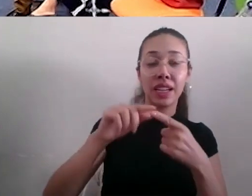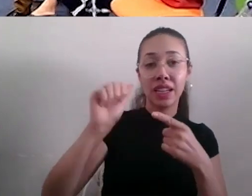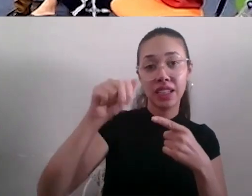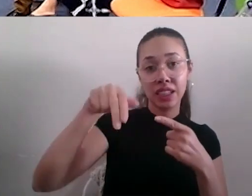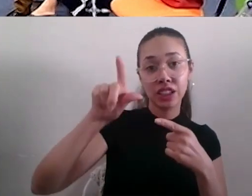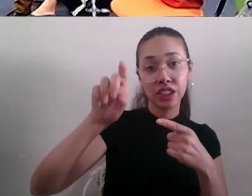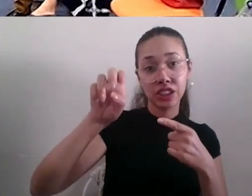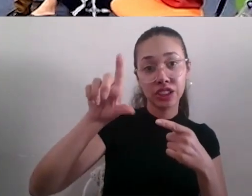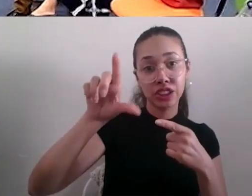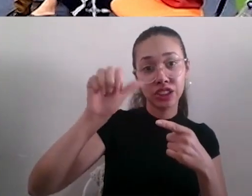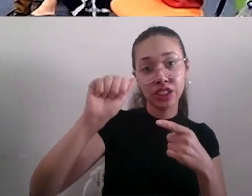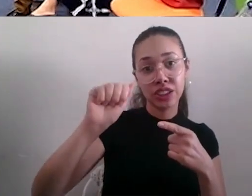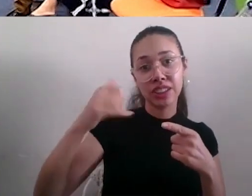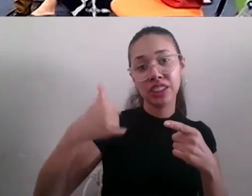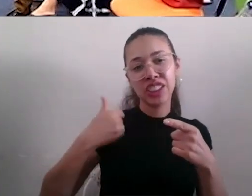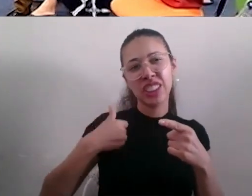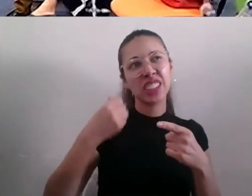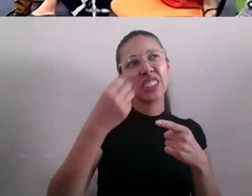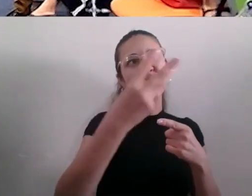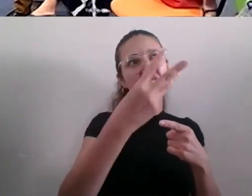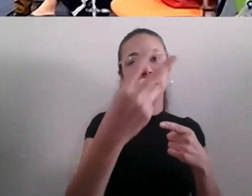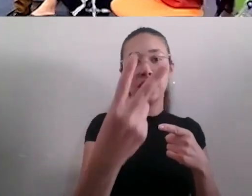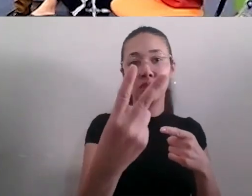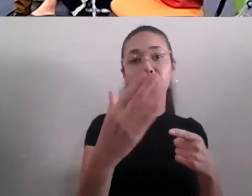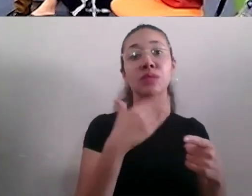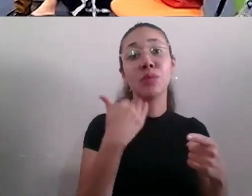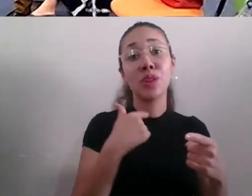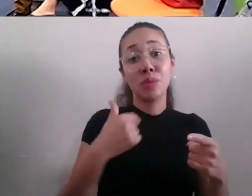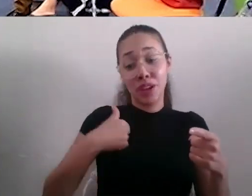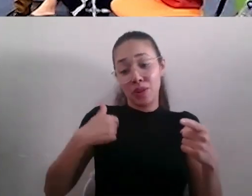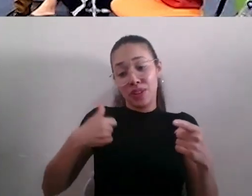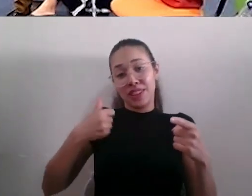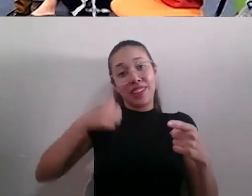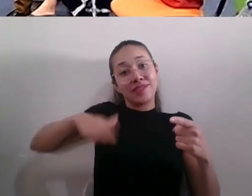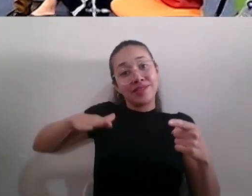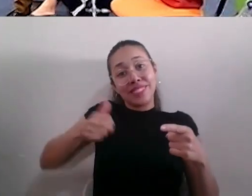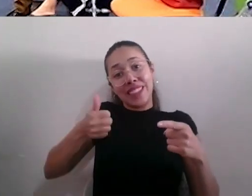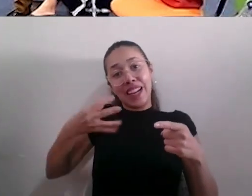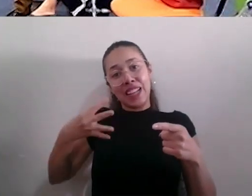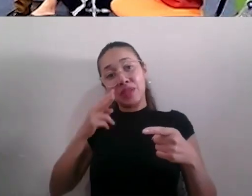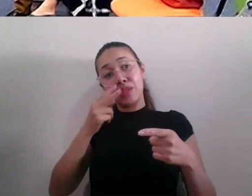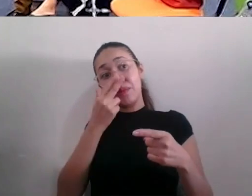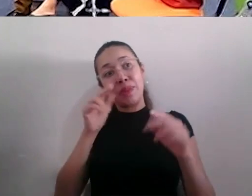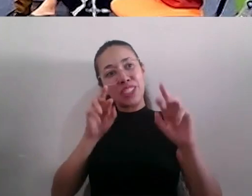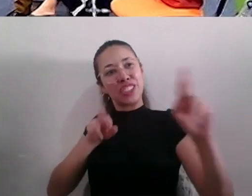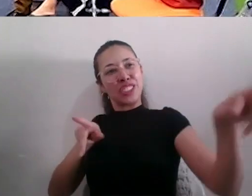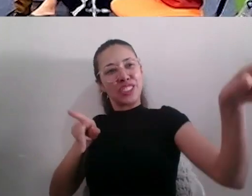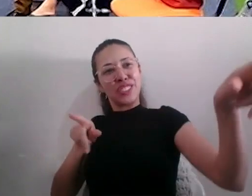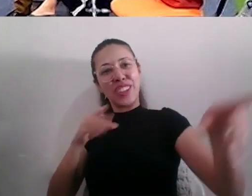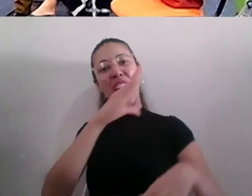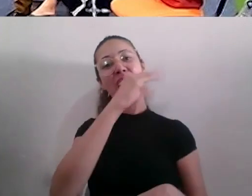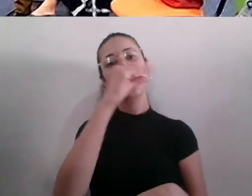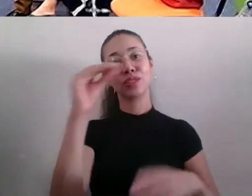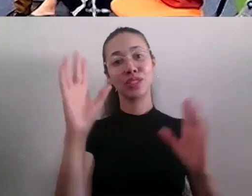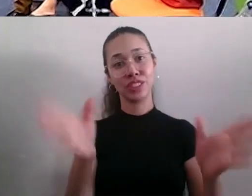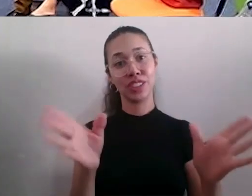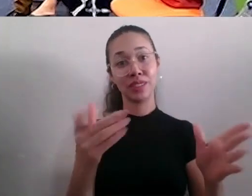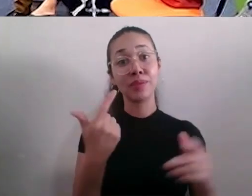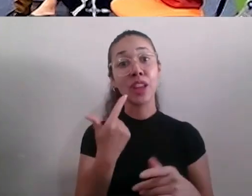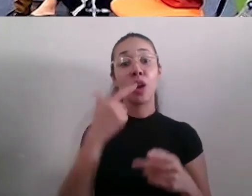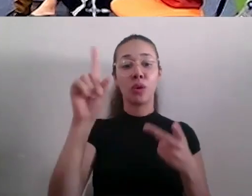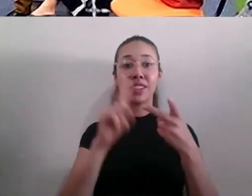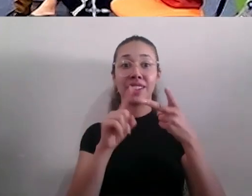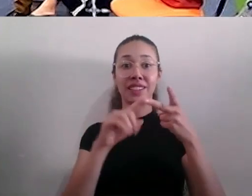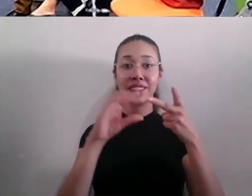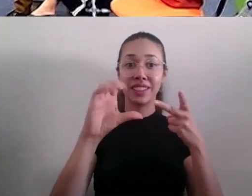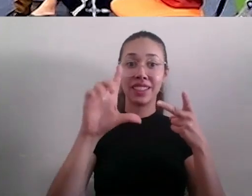ela uma senhora. Eu sabia quem era, ela era uma celebridade. Mas a Cláudia Lecim era uma menina. Eu me lembro de ver